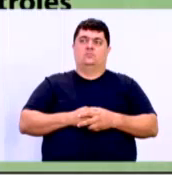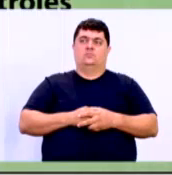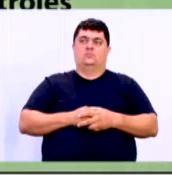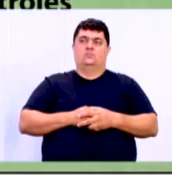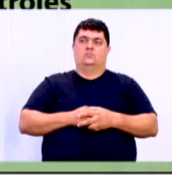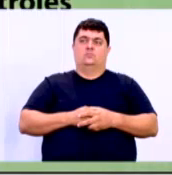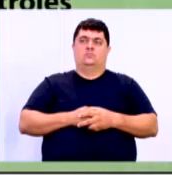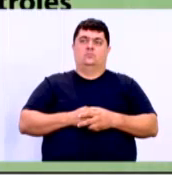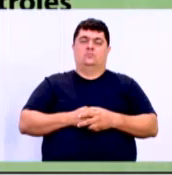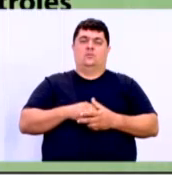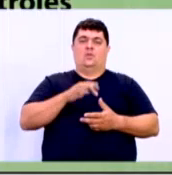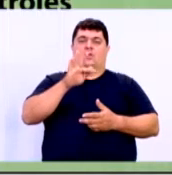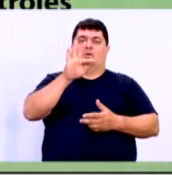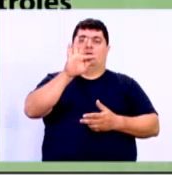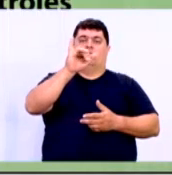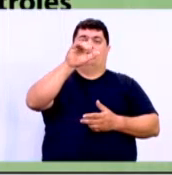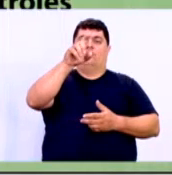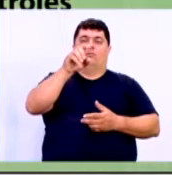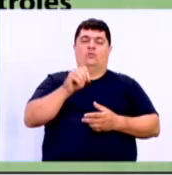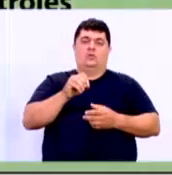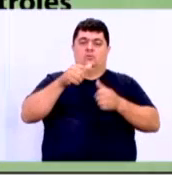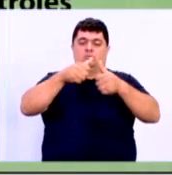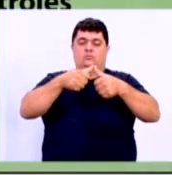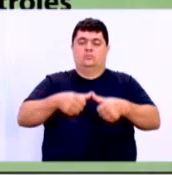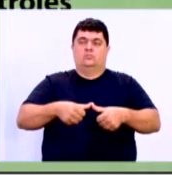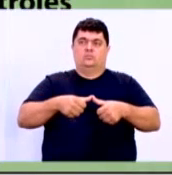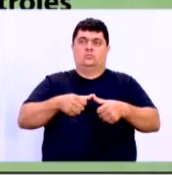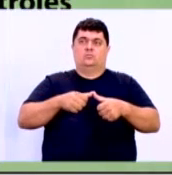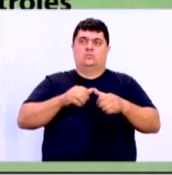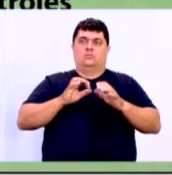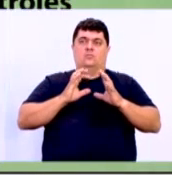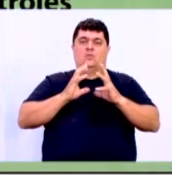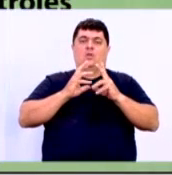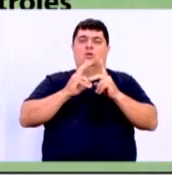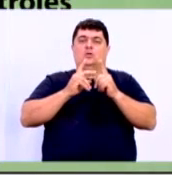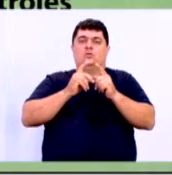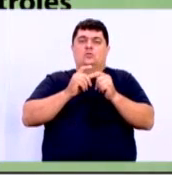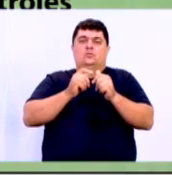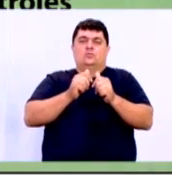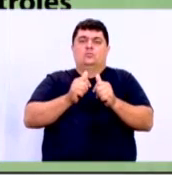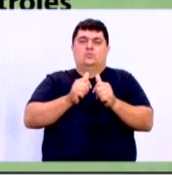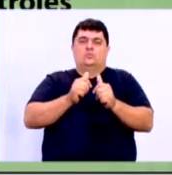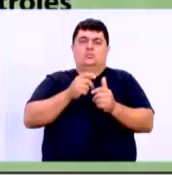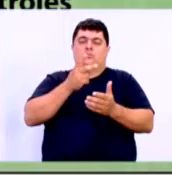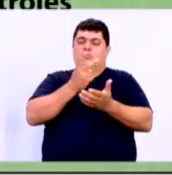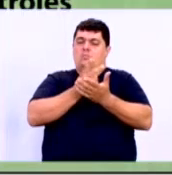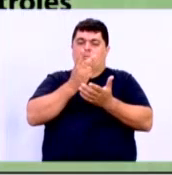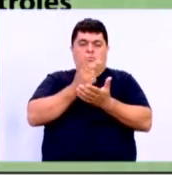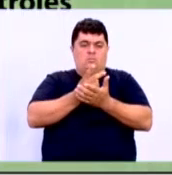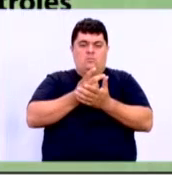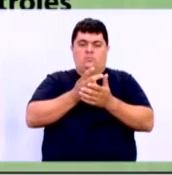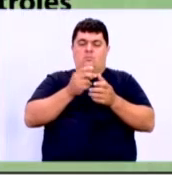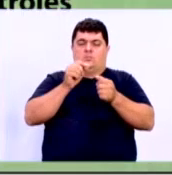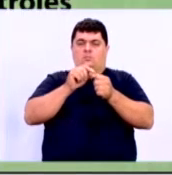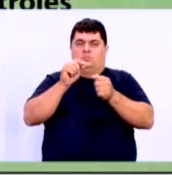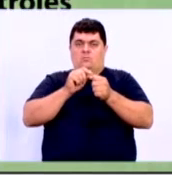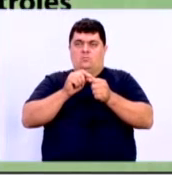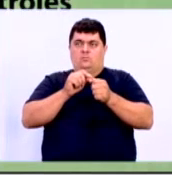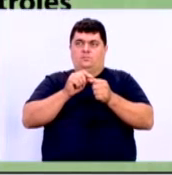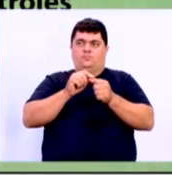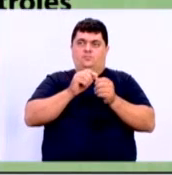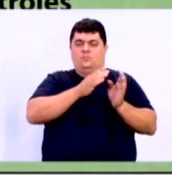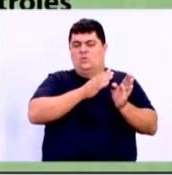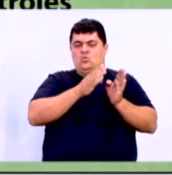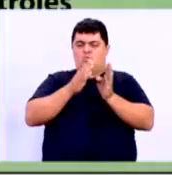Então vamos lá. Custos fixos. Total constante em relação ao volume produzido. Ou seja, constante